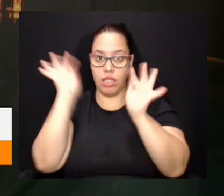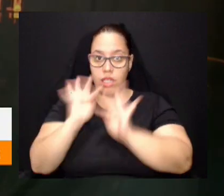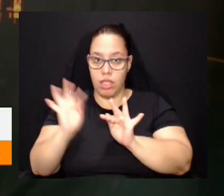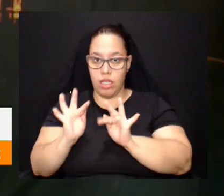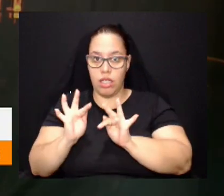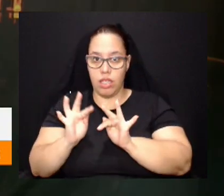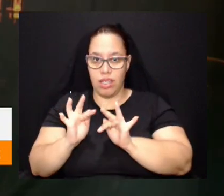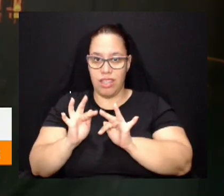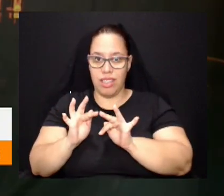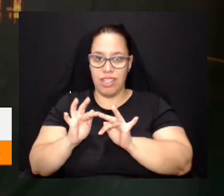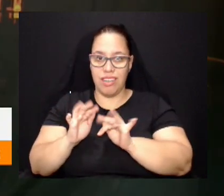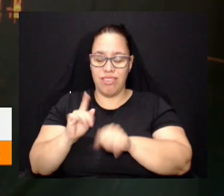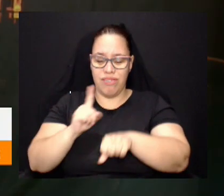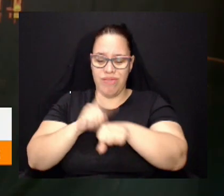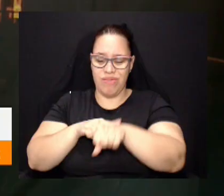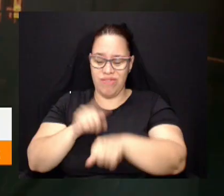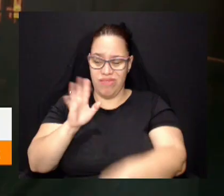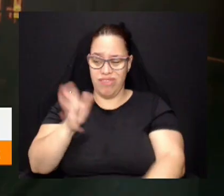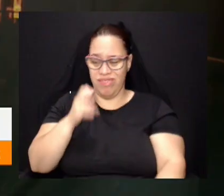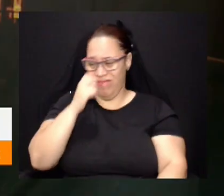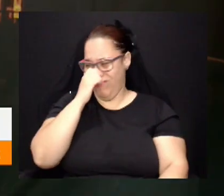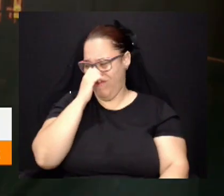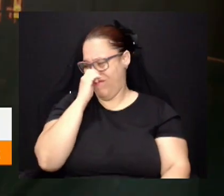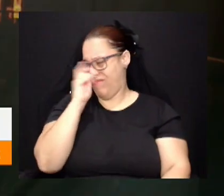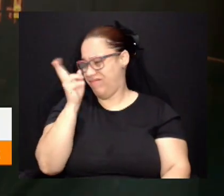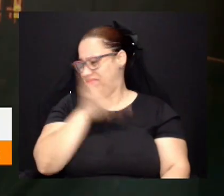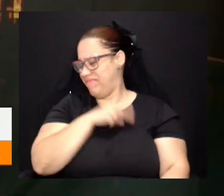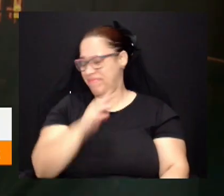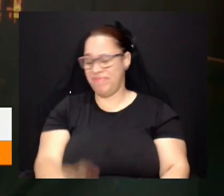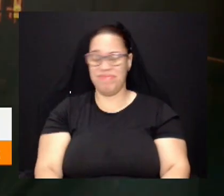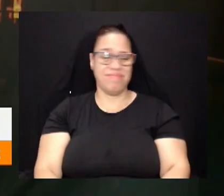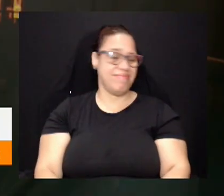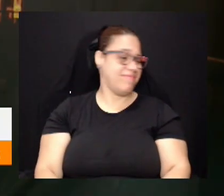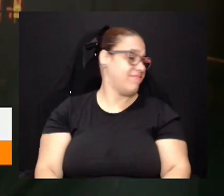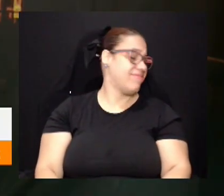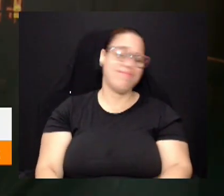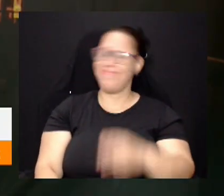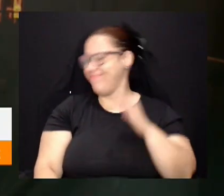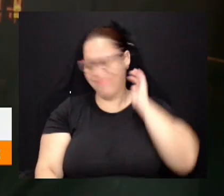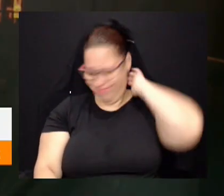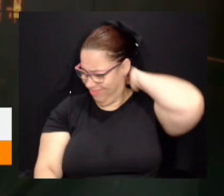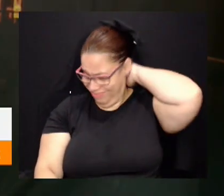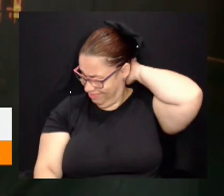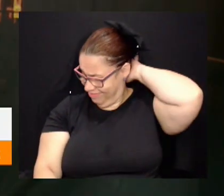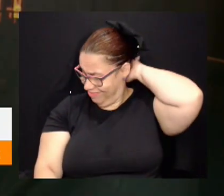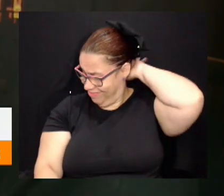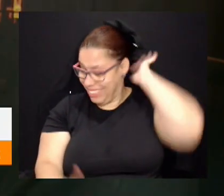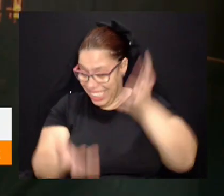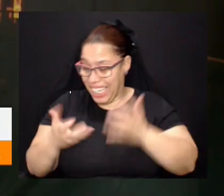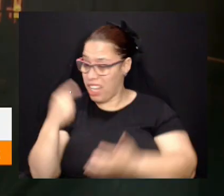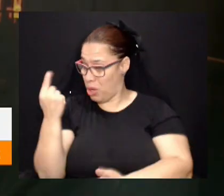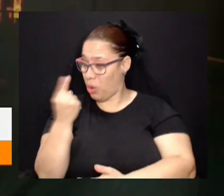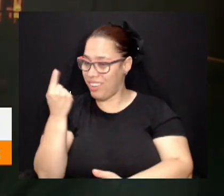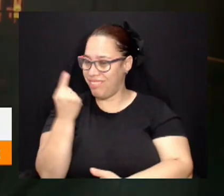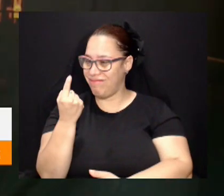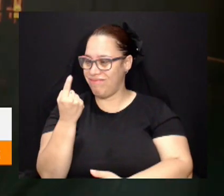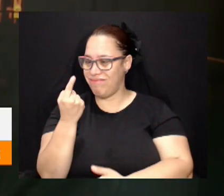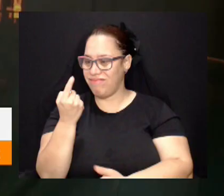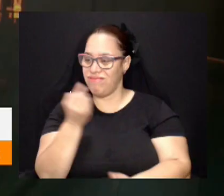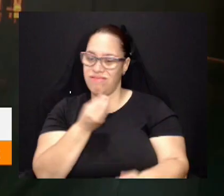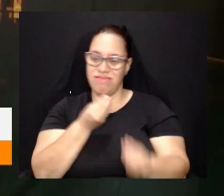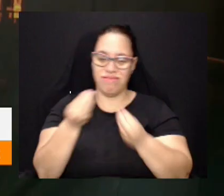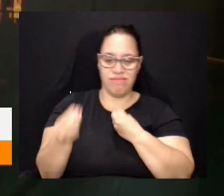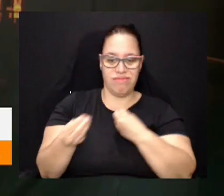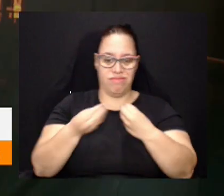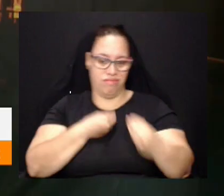daqui a pouco, nossa, a companhia não tá legal e você quer ficar sozinho. Então você fica nessa, né? O chicote mental, vai